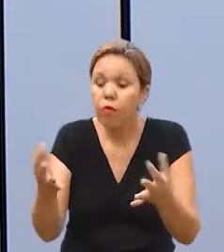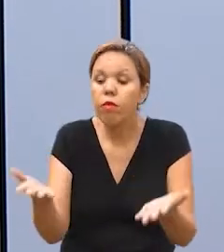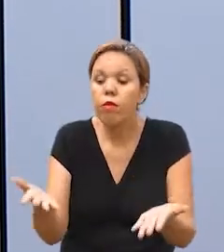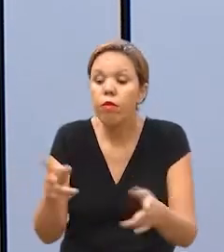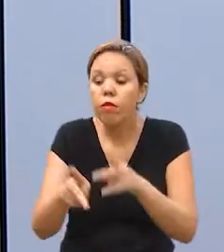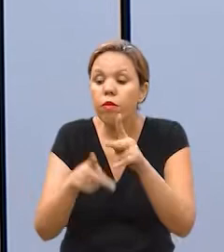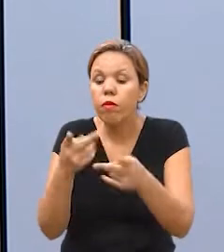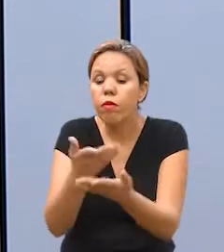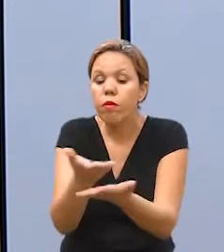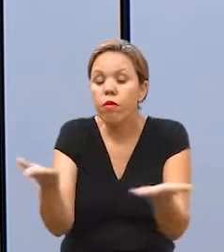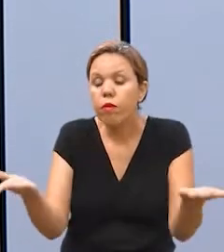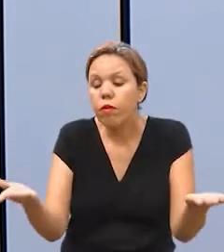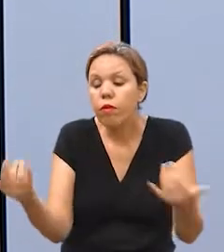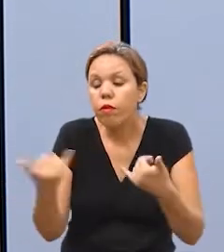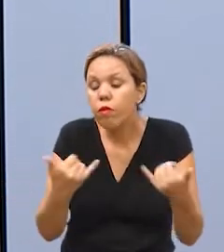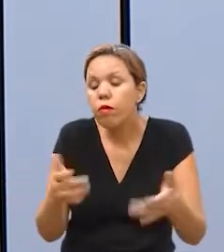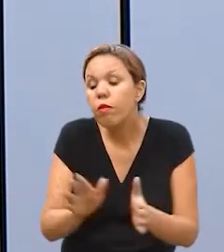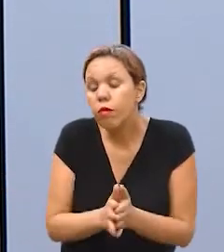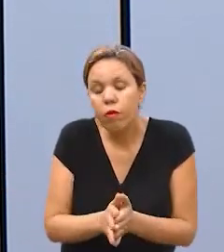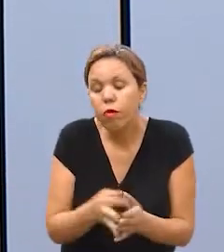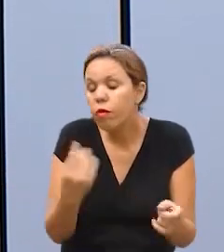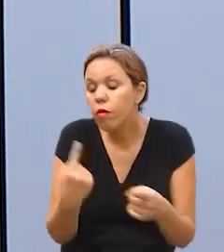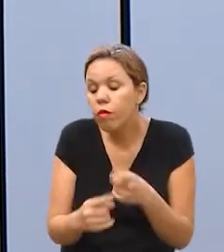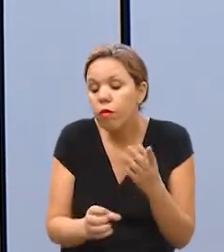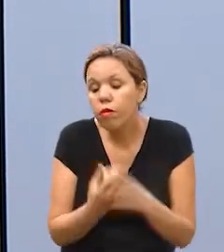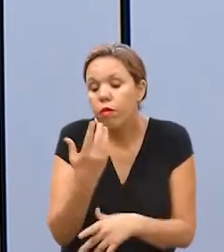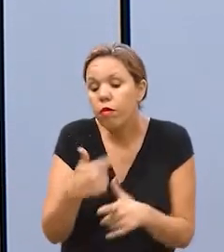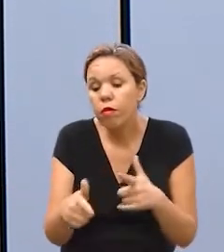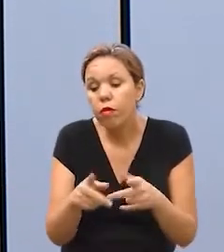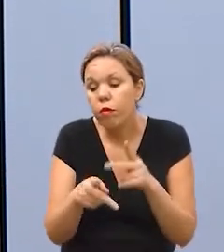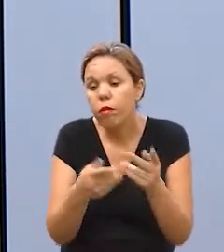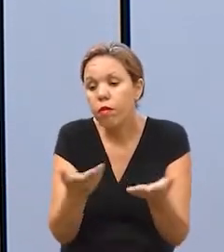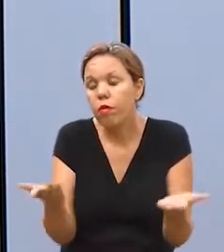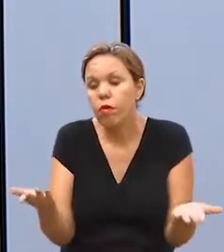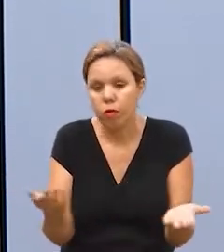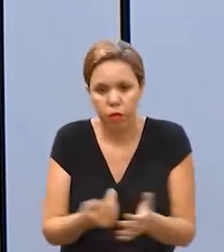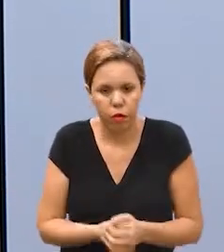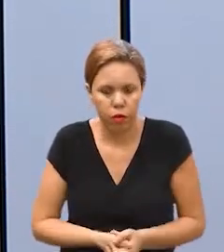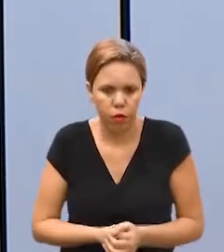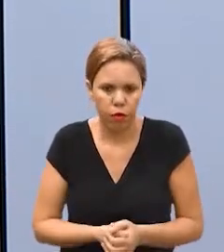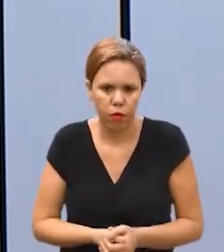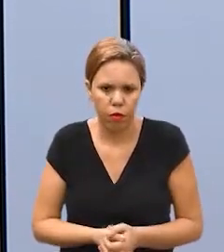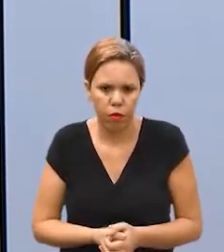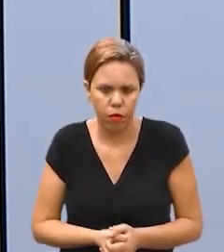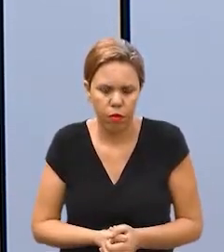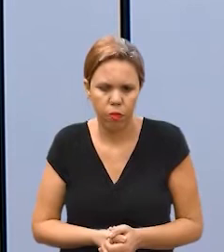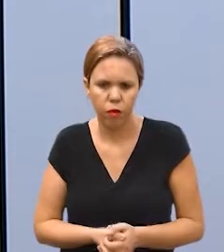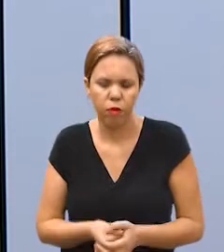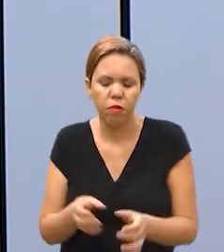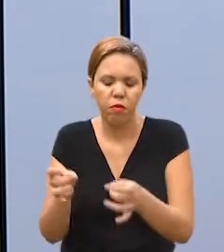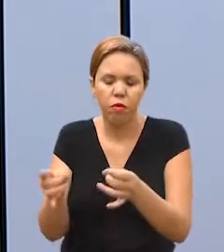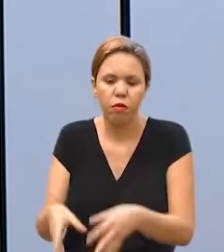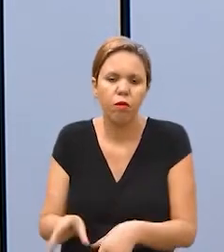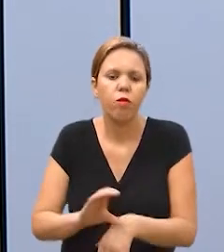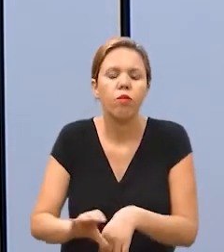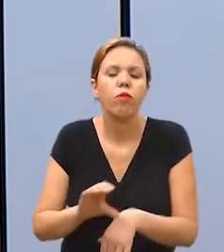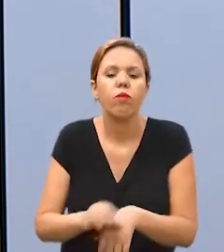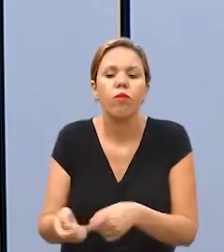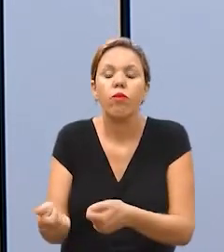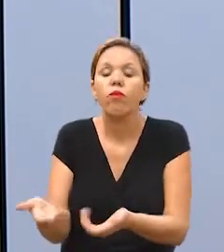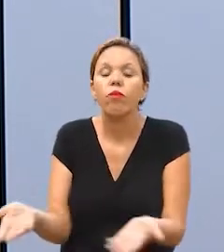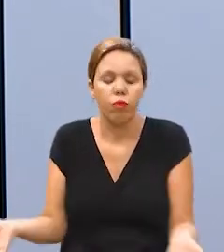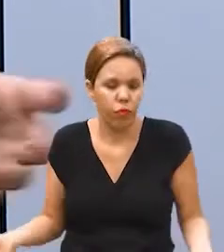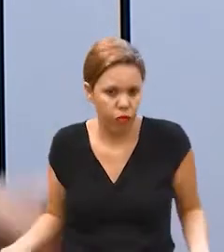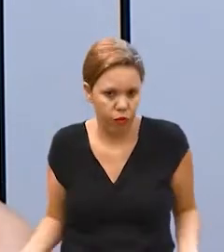esse público tem a dizer? Por que essas pessoas estão evadindo dos cursos que foram